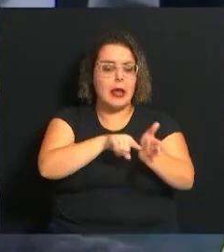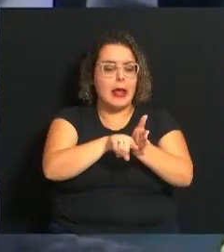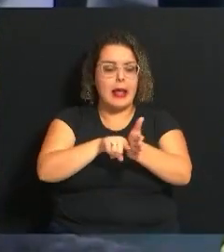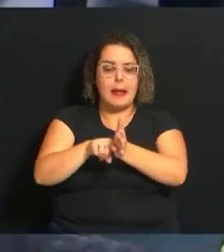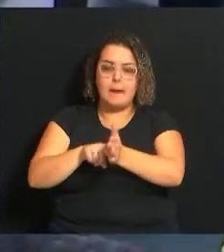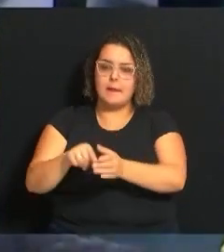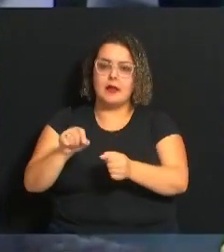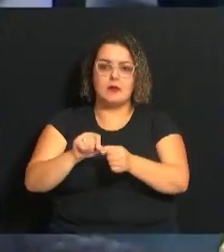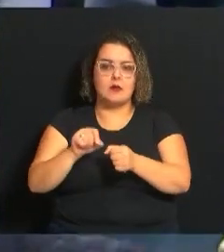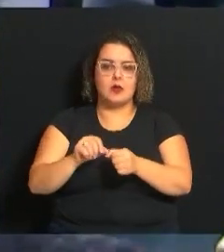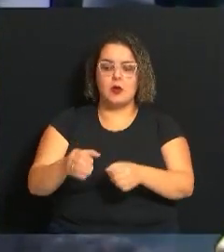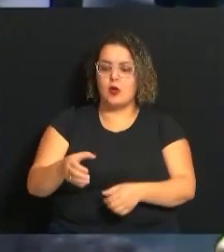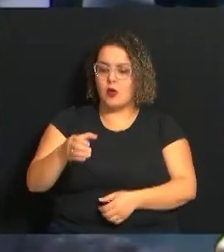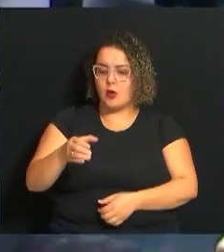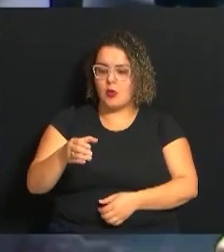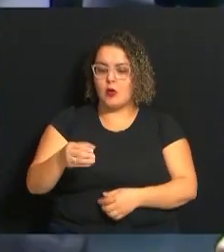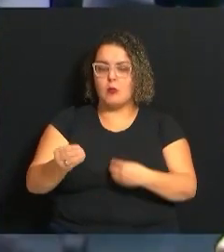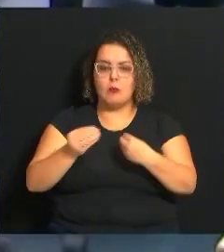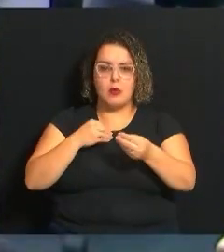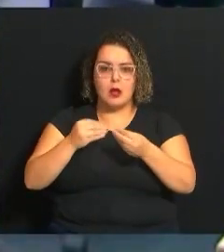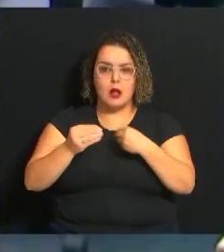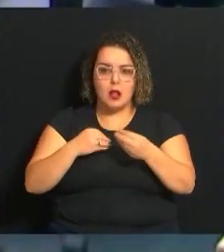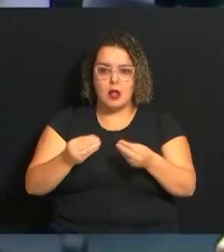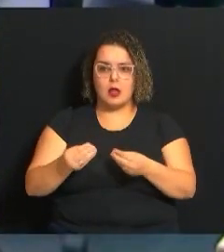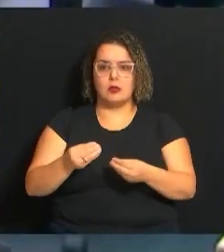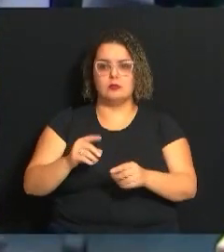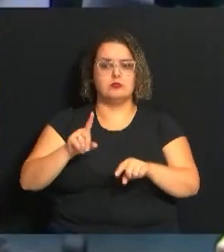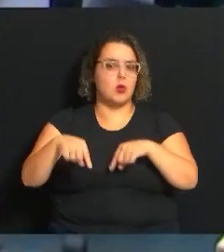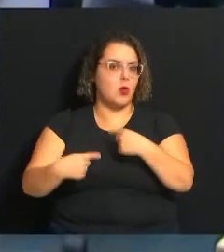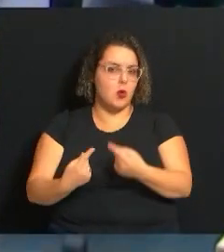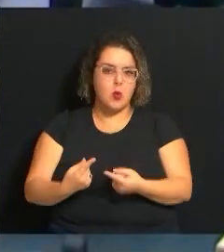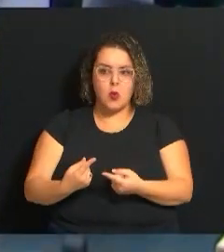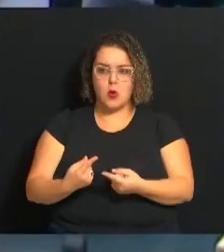com copos plásticos ou outros